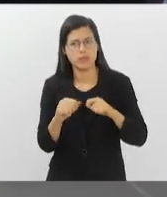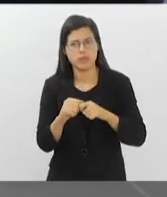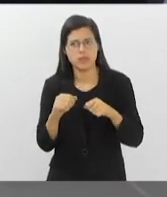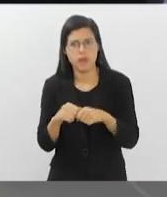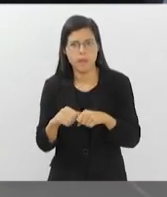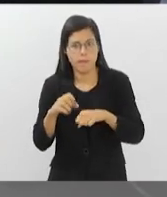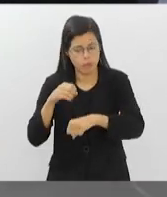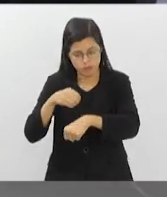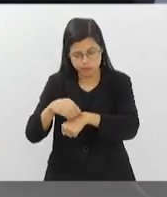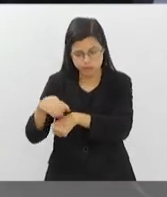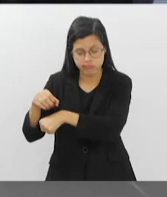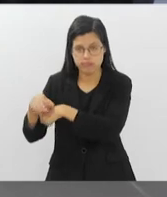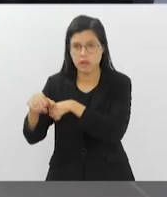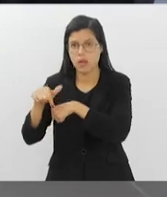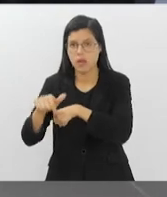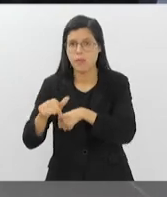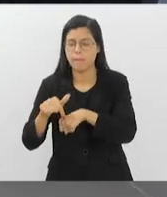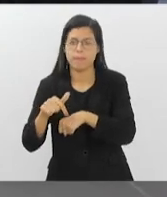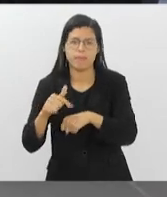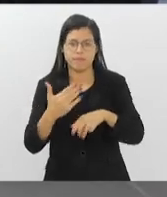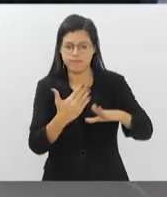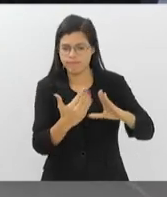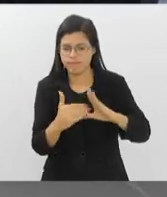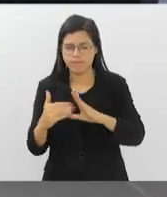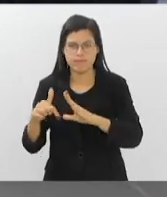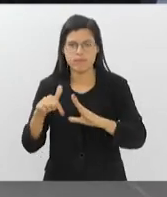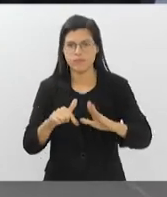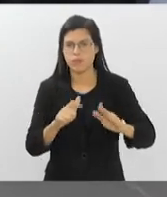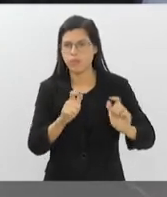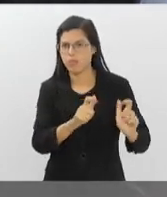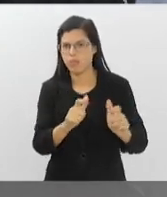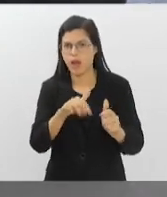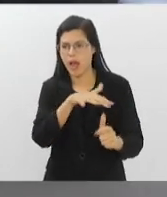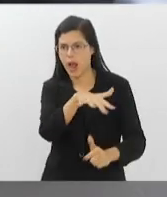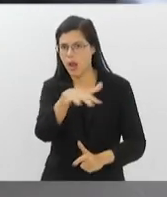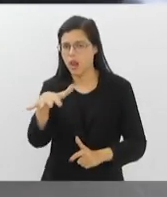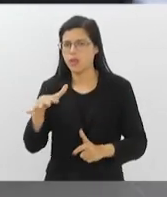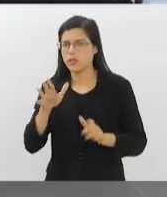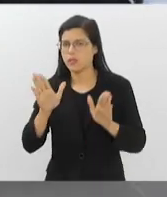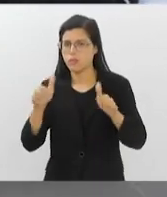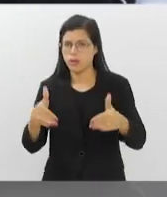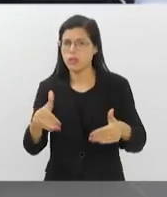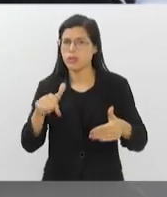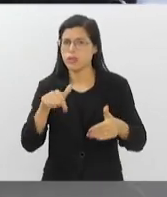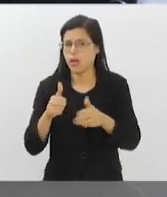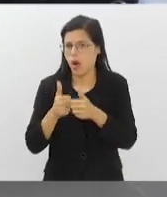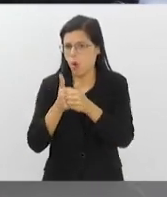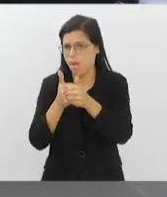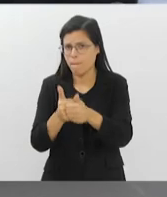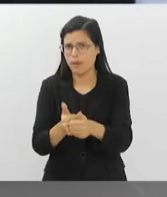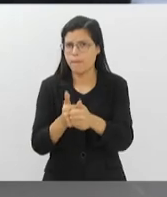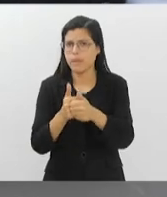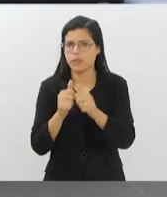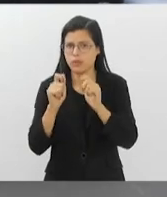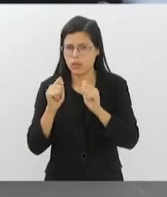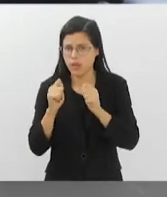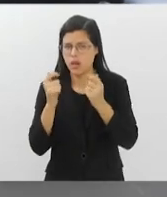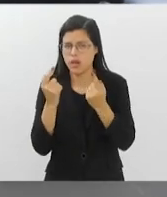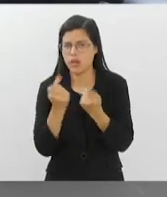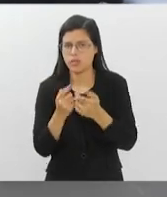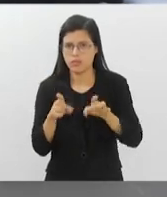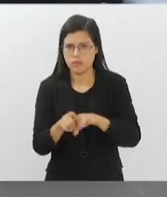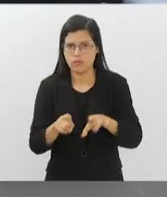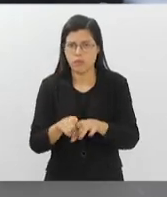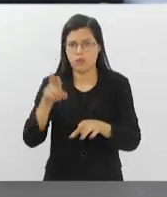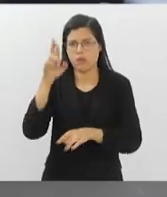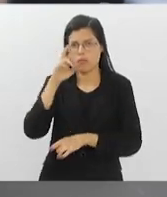destinação específica, né, e com o devido acompanhamento da Casa e dos órgãos fiscalizadores externos, como são os